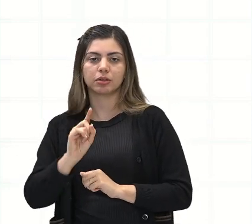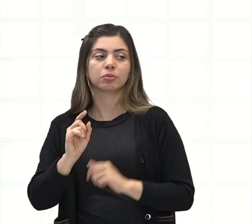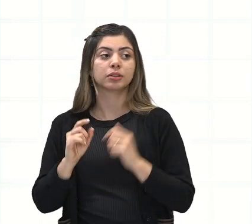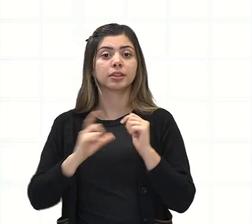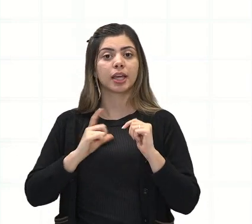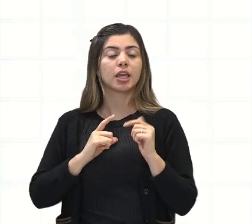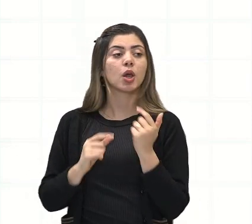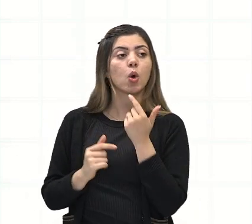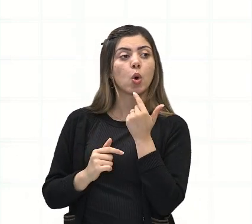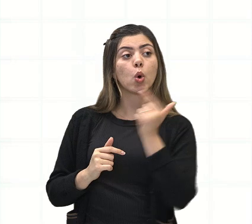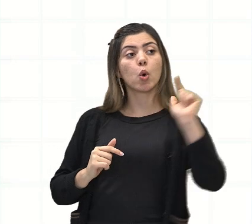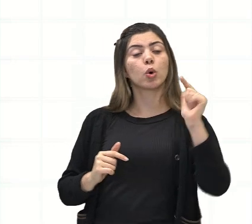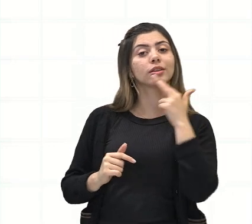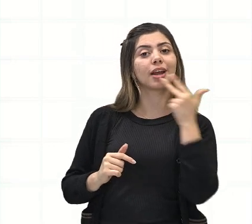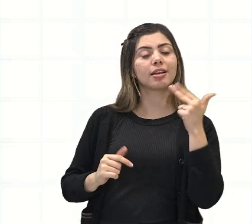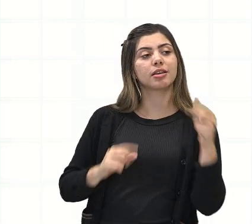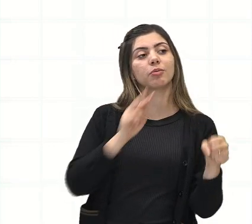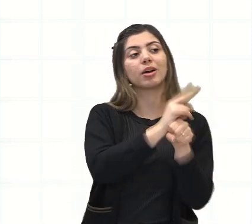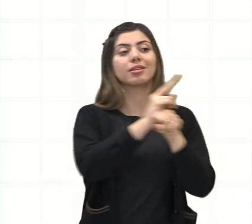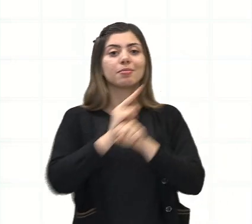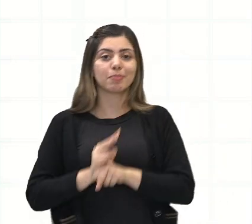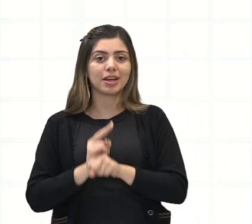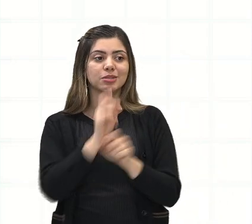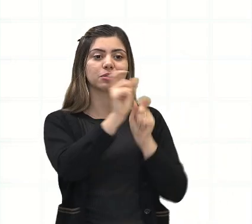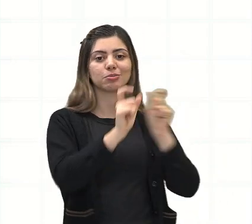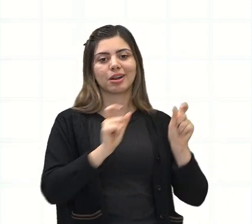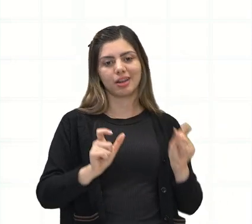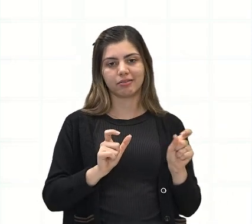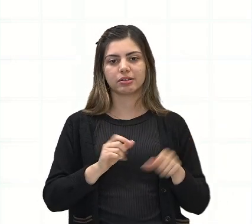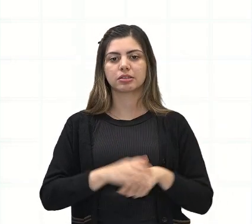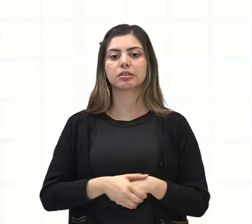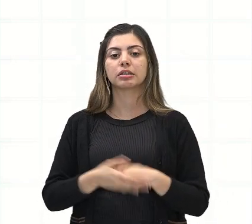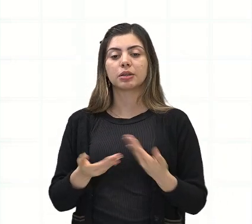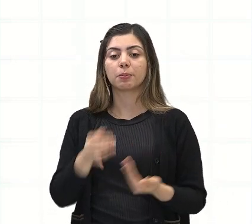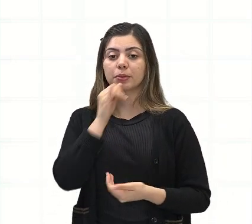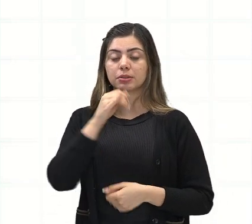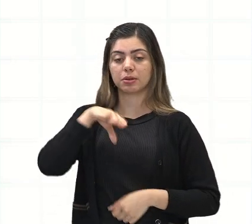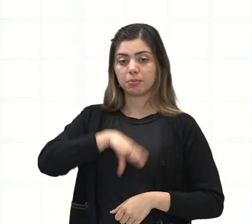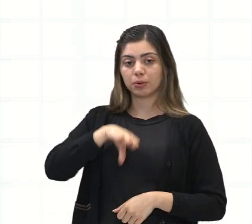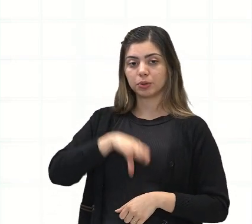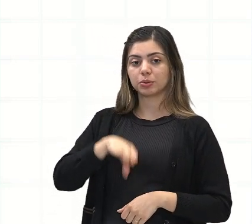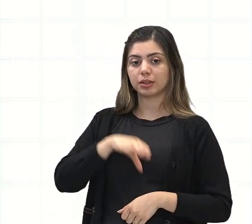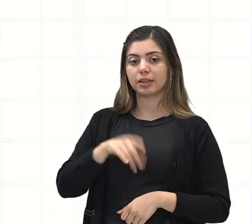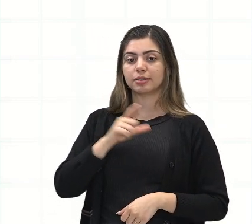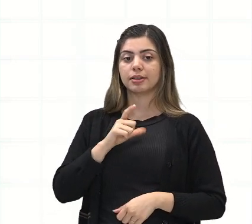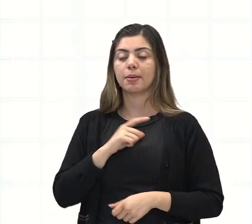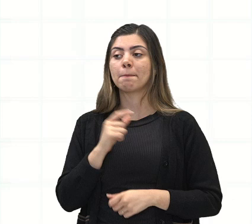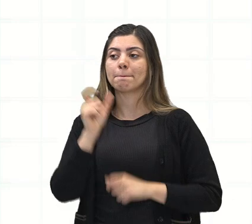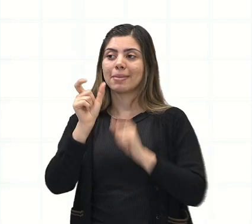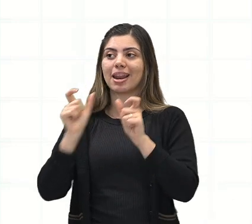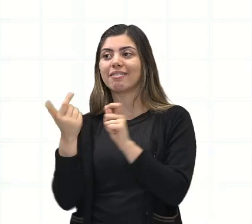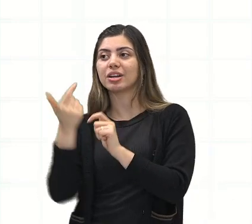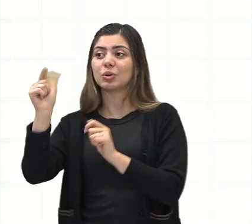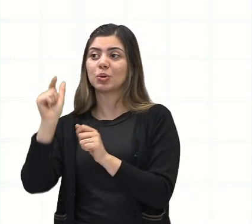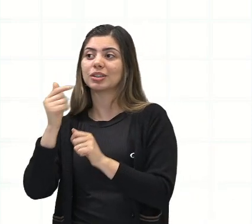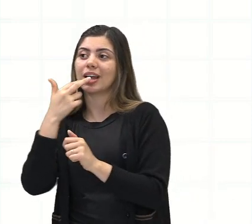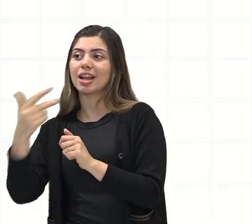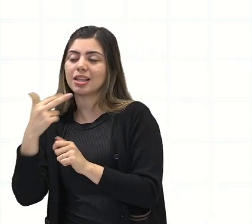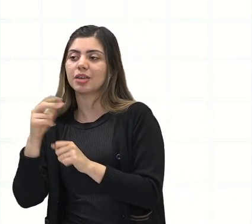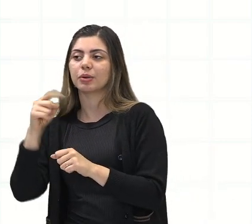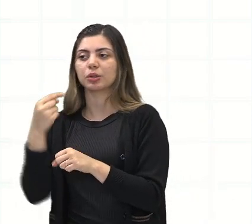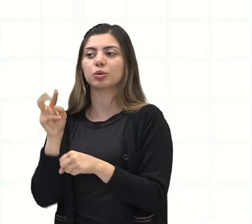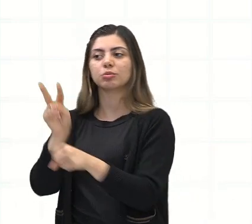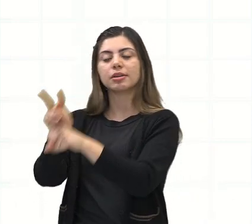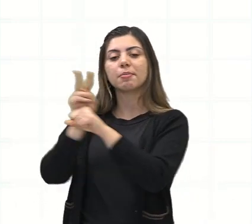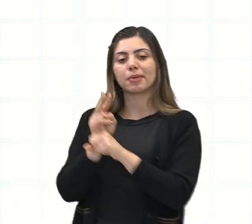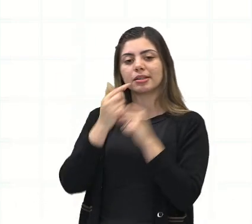idioma. No contexto da língua portuguesa, os estrangeirismos são palavras ou expressões originárias de outras línguas que foram adotadas e